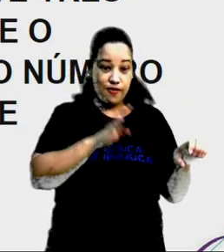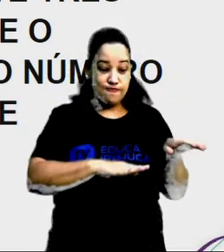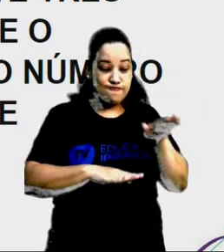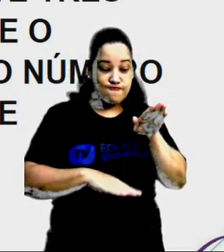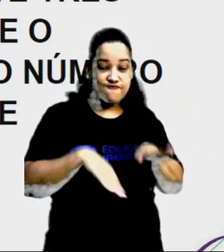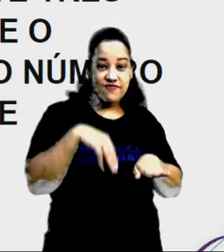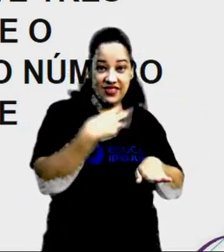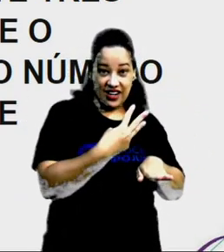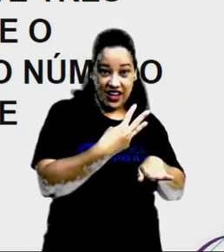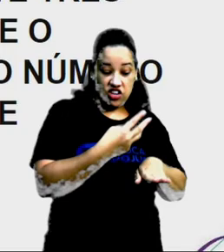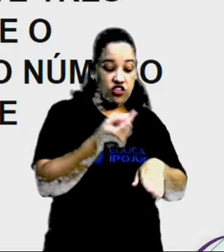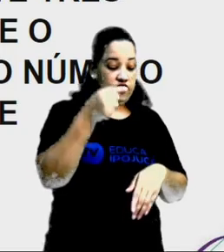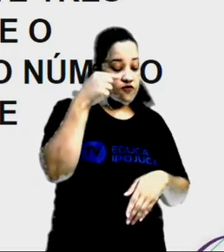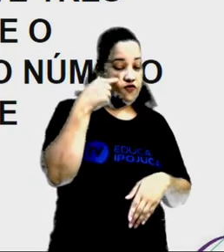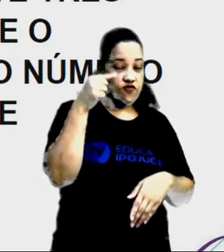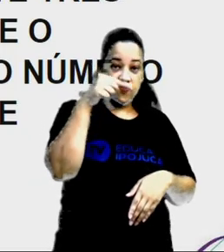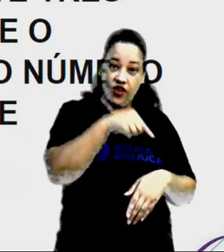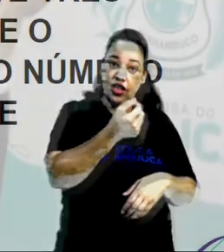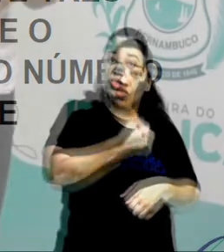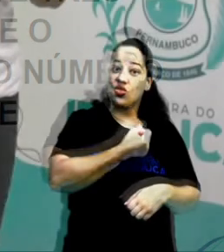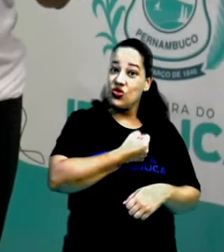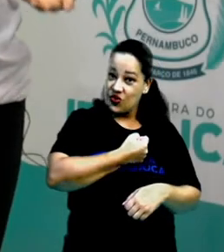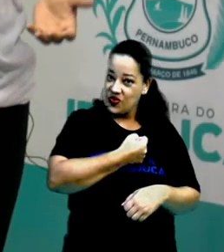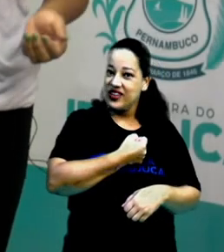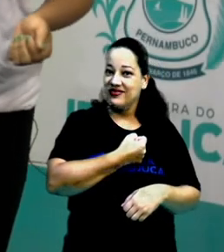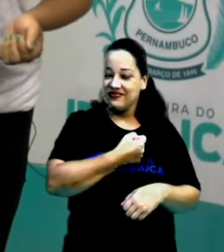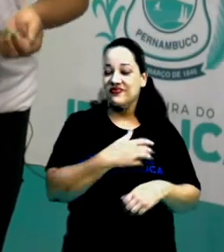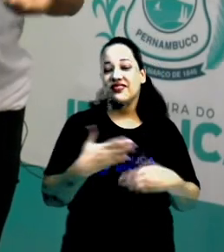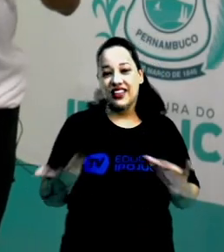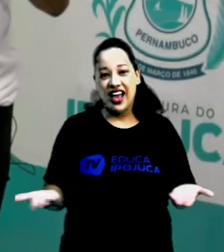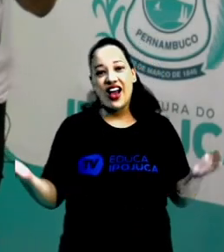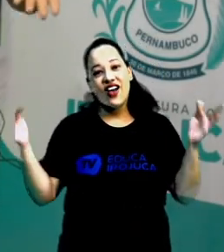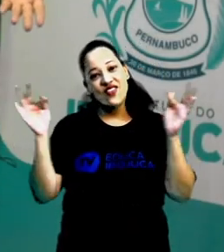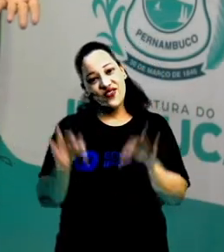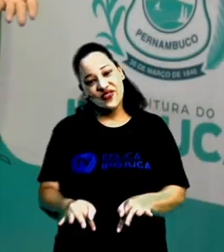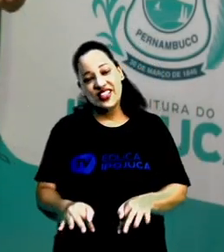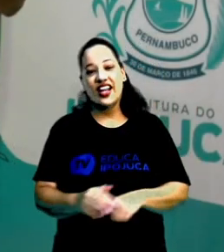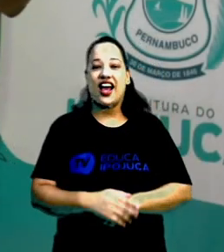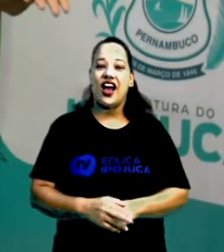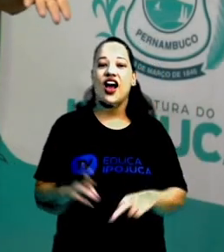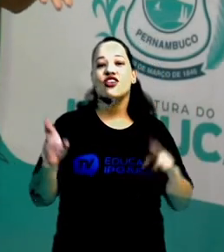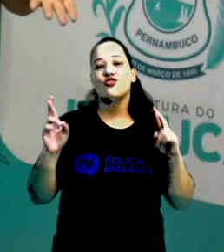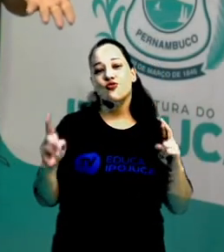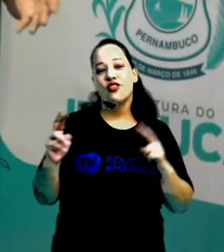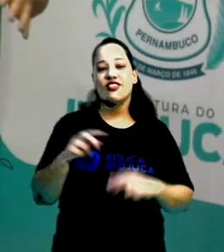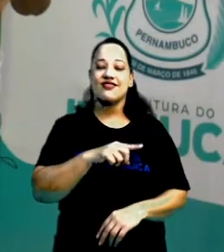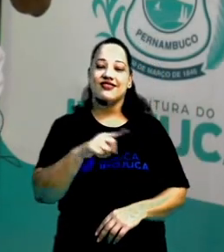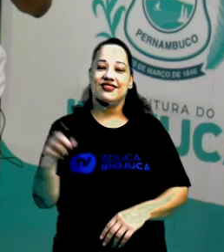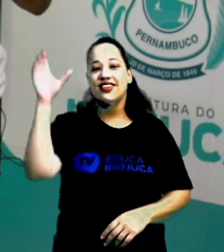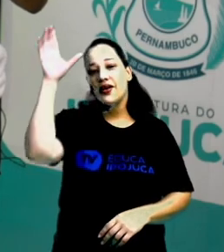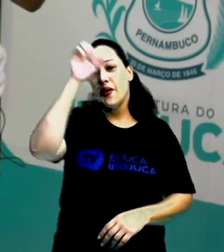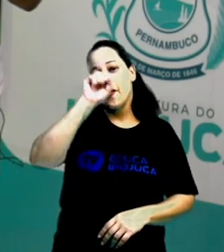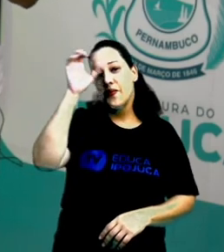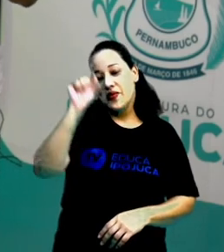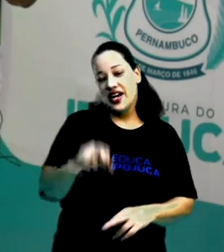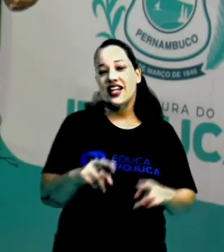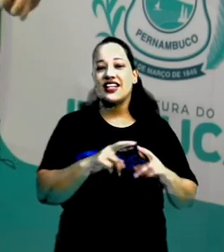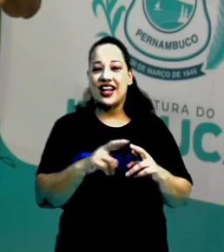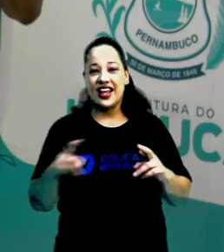sua nova posição. Nossa aula chegou ao final. Espero que vocês tenham aprendido um pouco sobre a